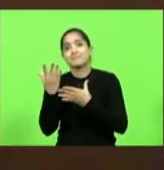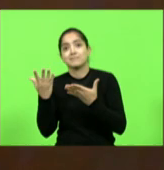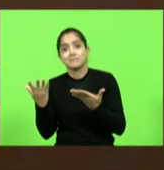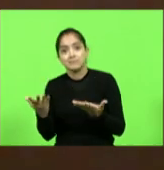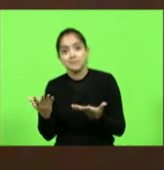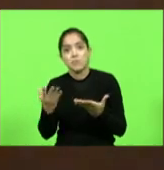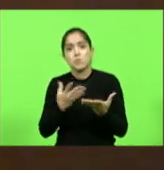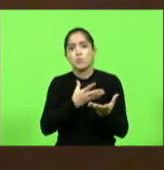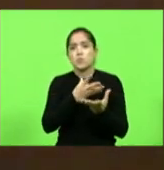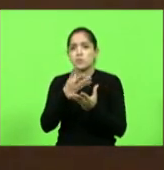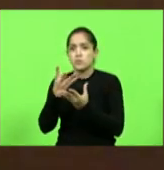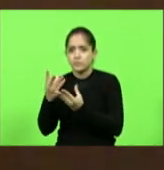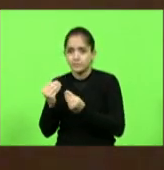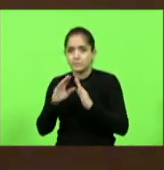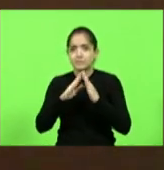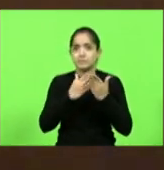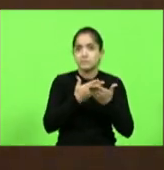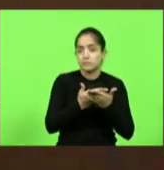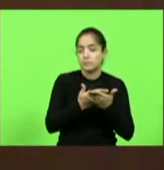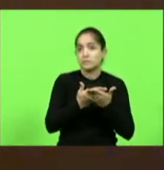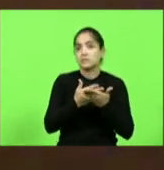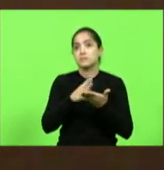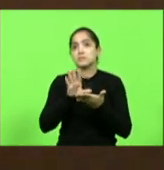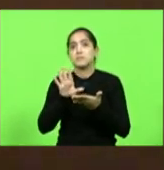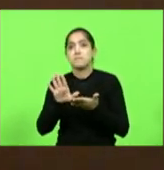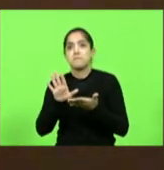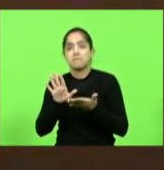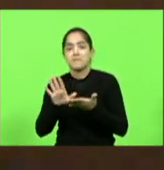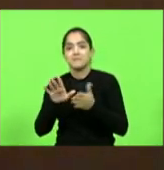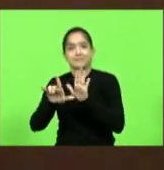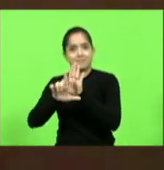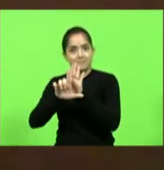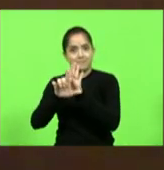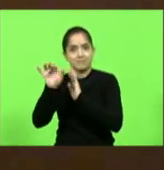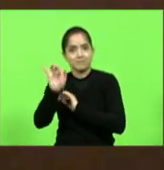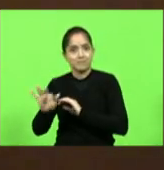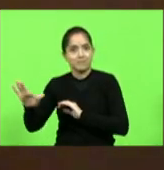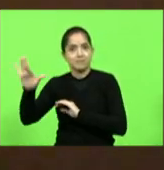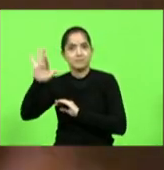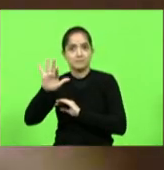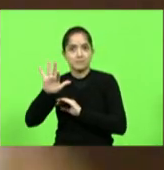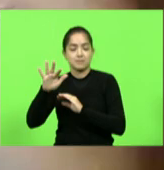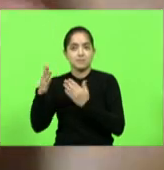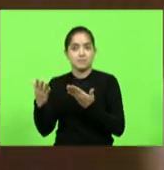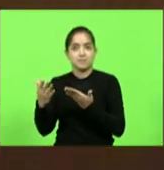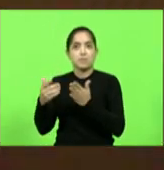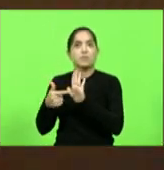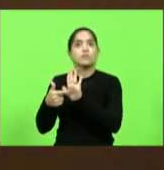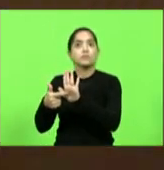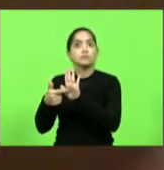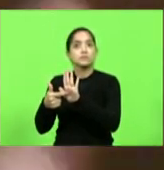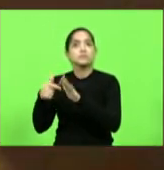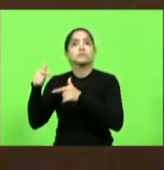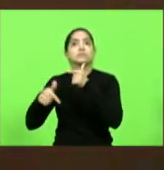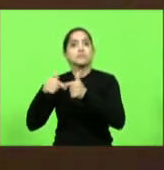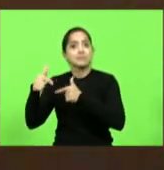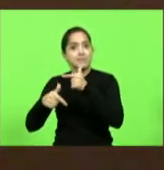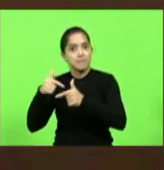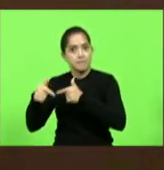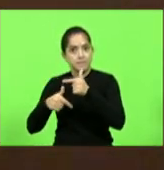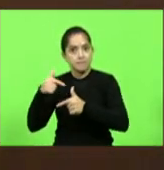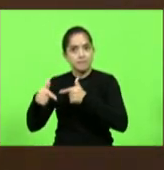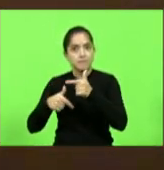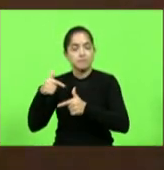redes já contam, mas na lei federal foi posto como o trabalho na rede, a